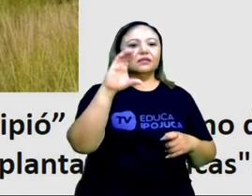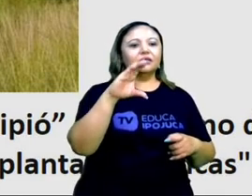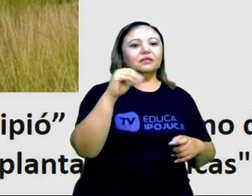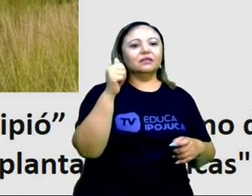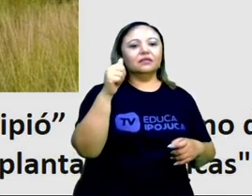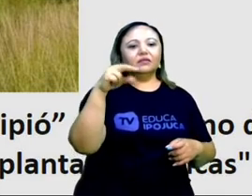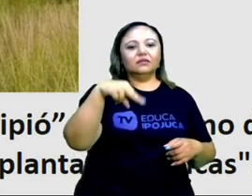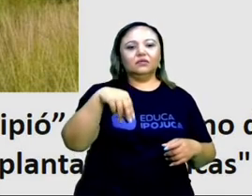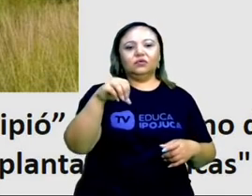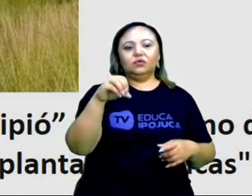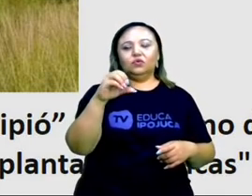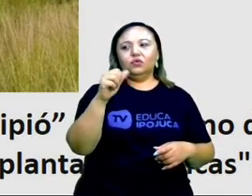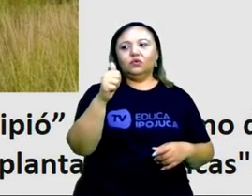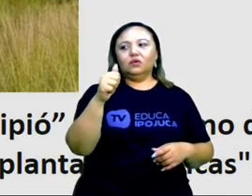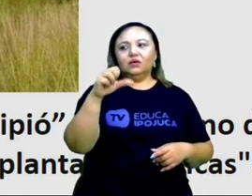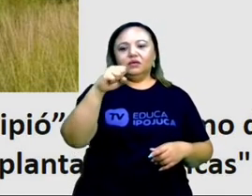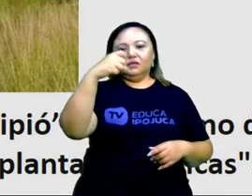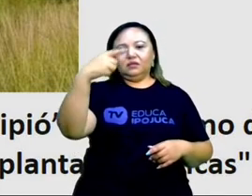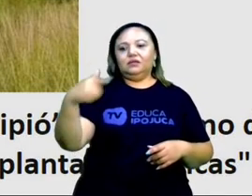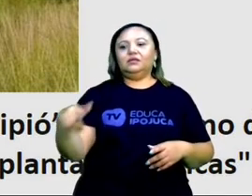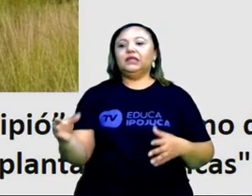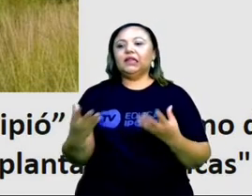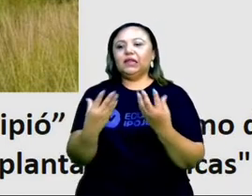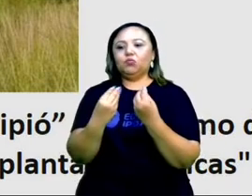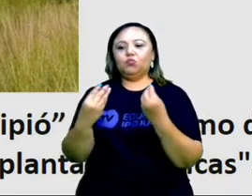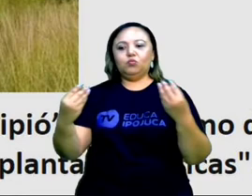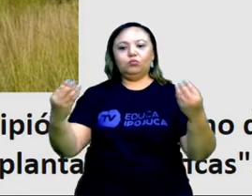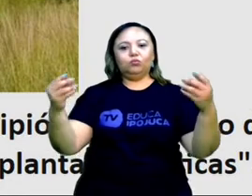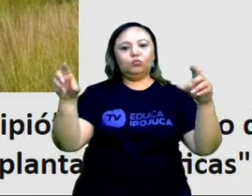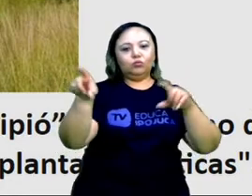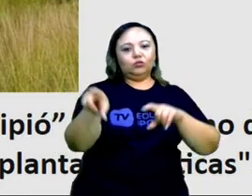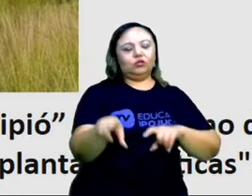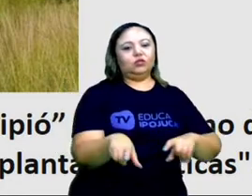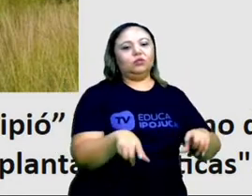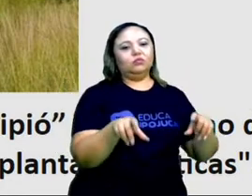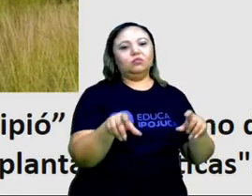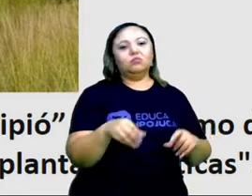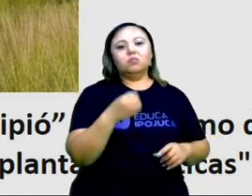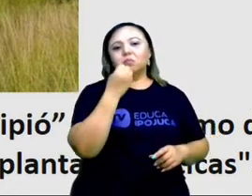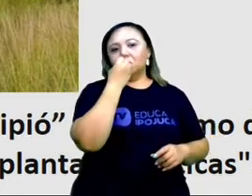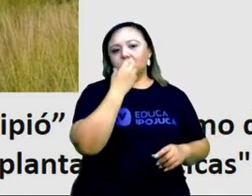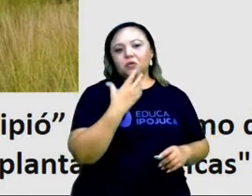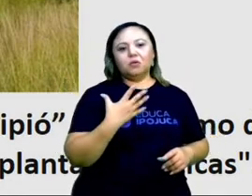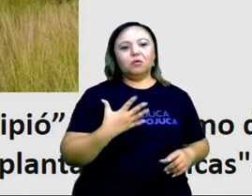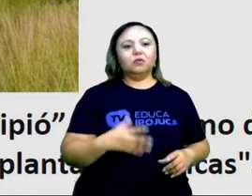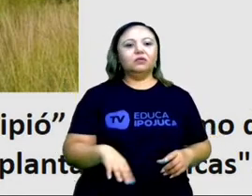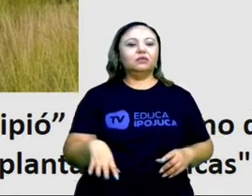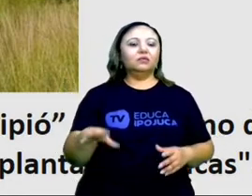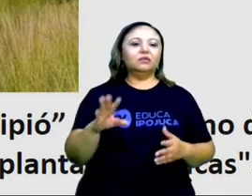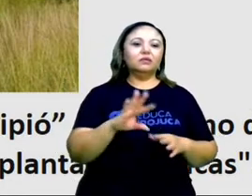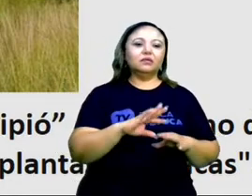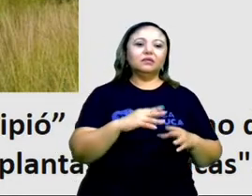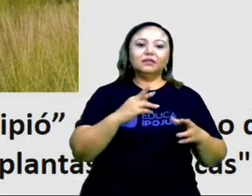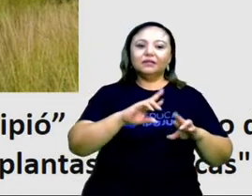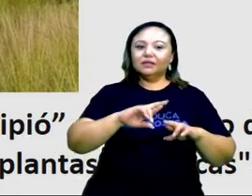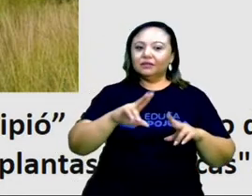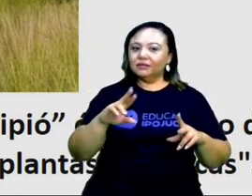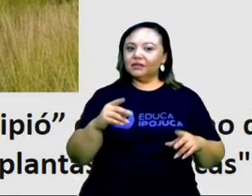né? Tem outros engenhos maravilhosos aqui, Engenho Saco, Engenho Pindoba, Engenho Mercês, olha,